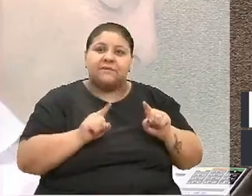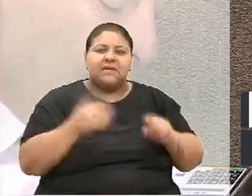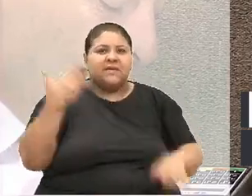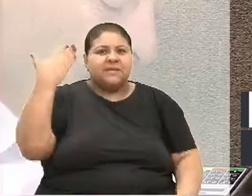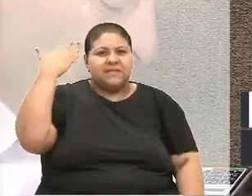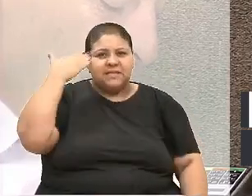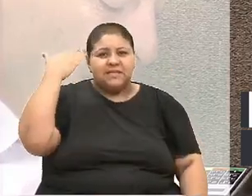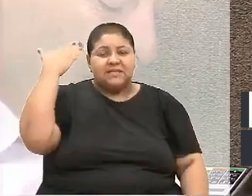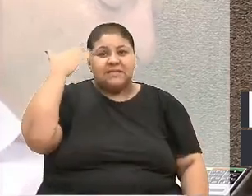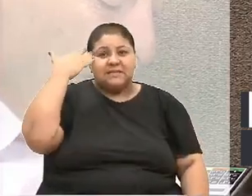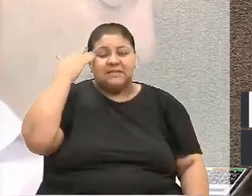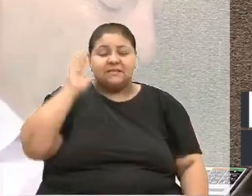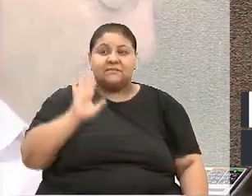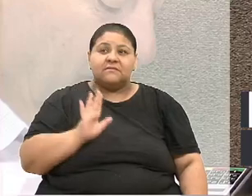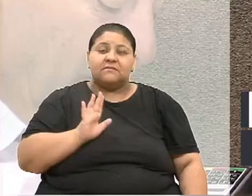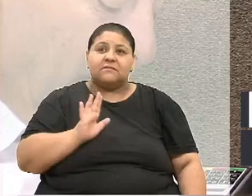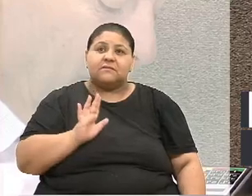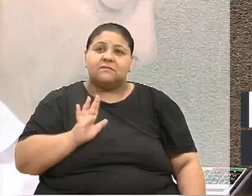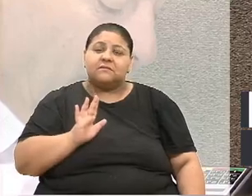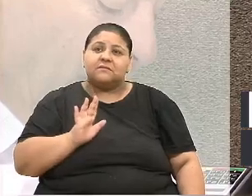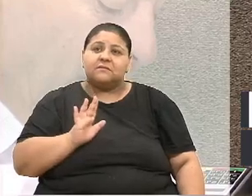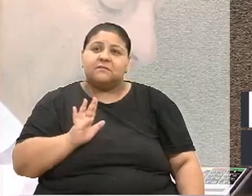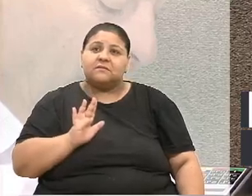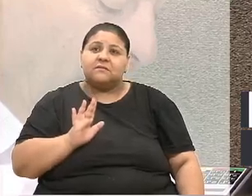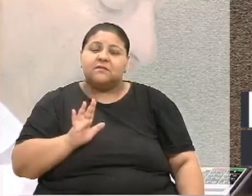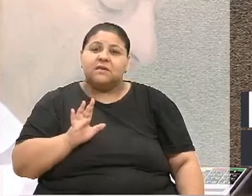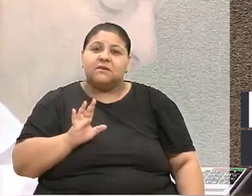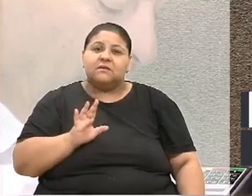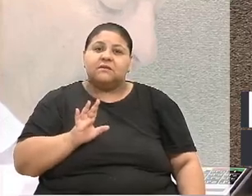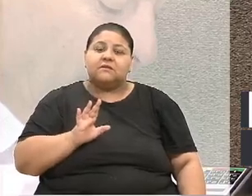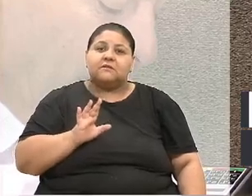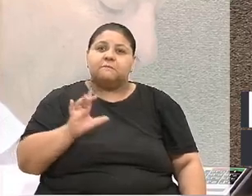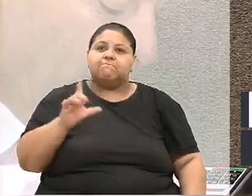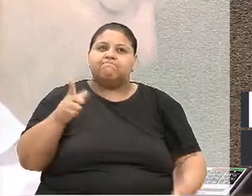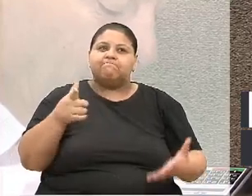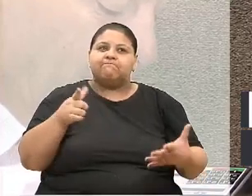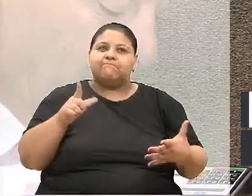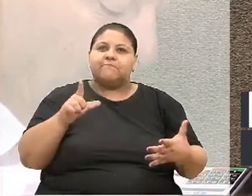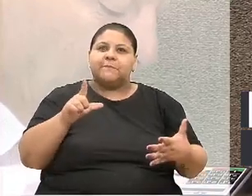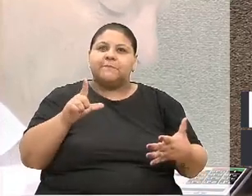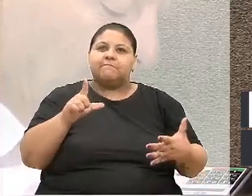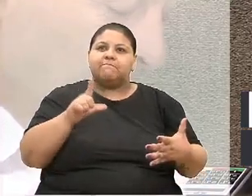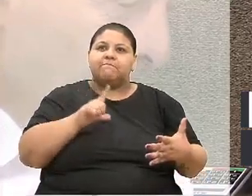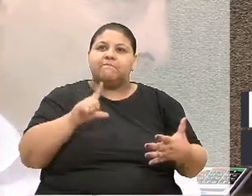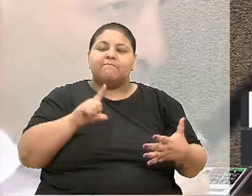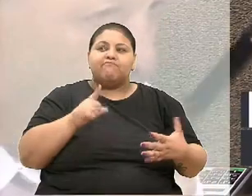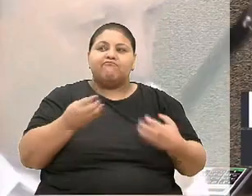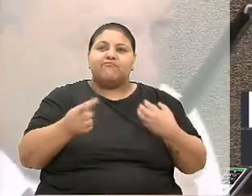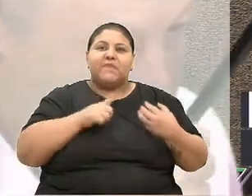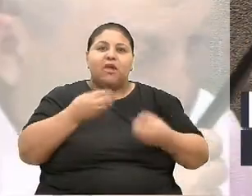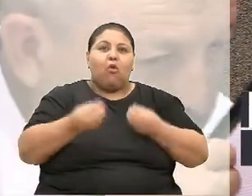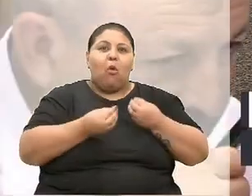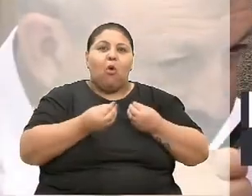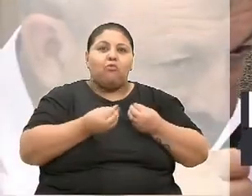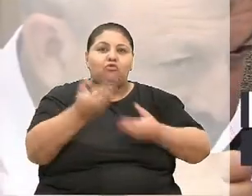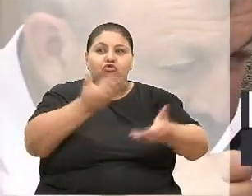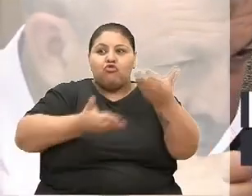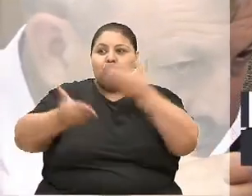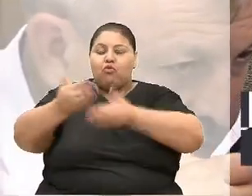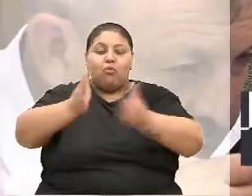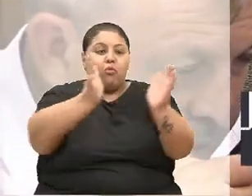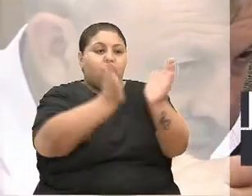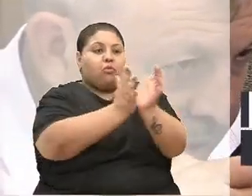que foge muito do âmbito de você, às vezes, interagir entre o próprio colega, olhar